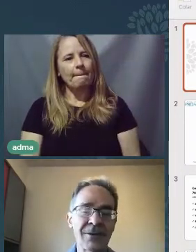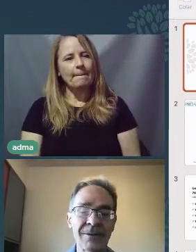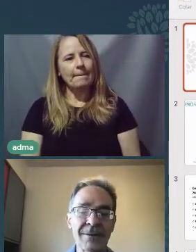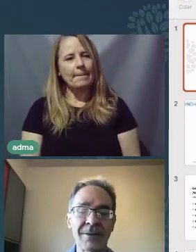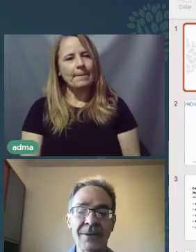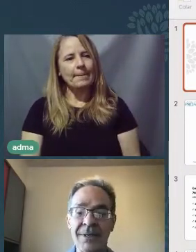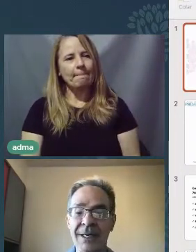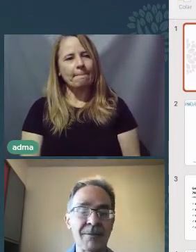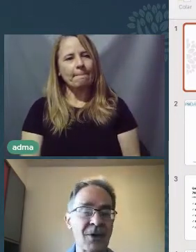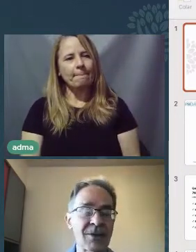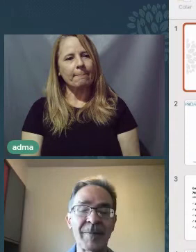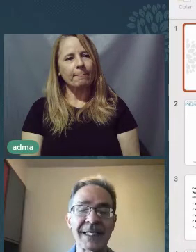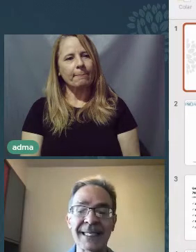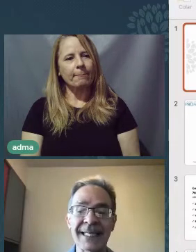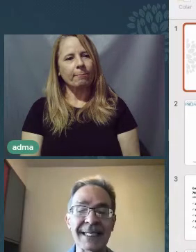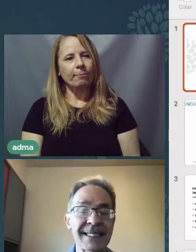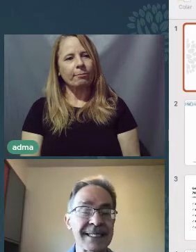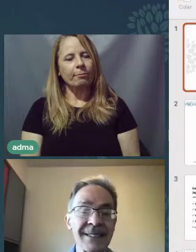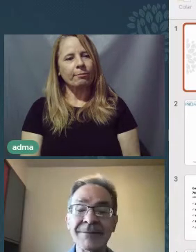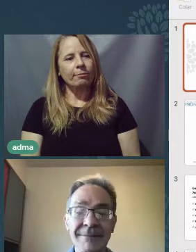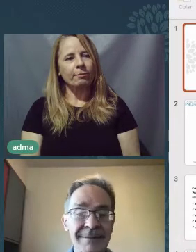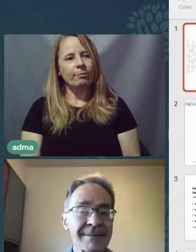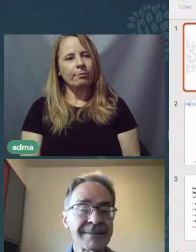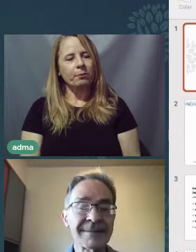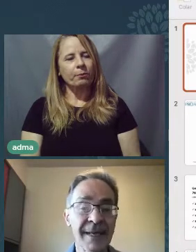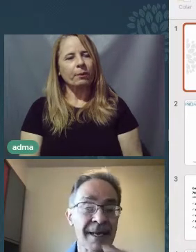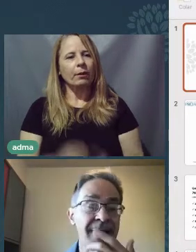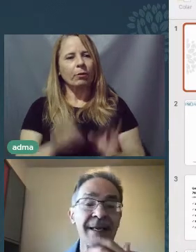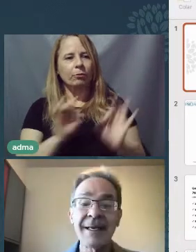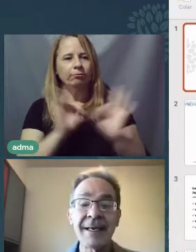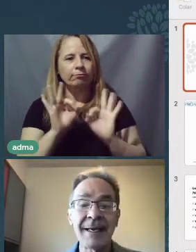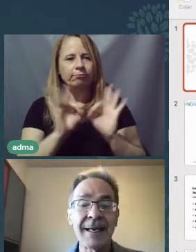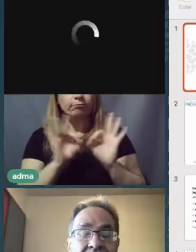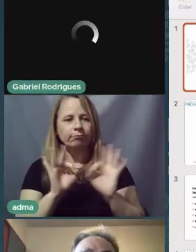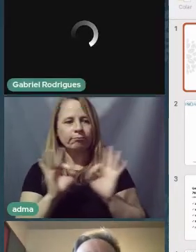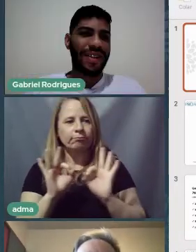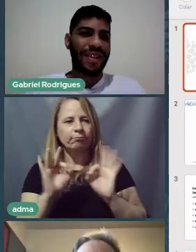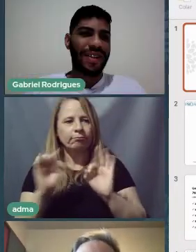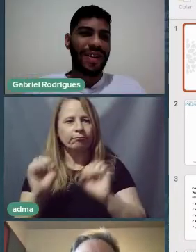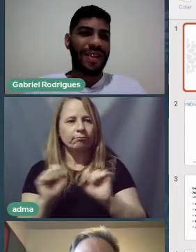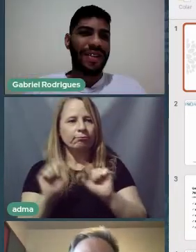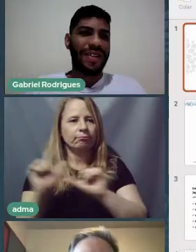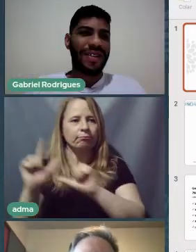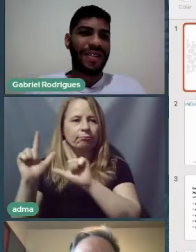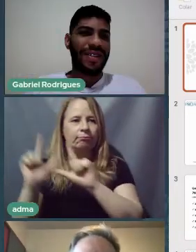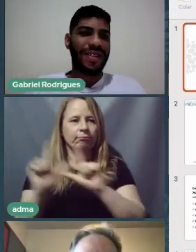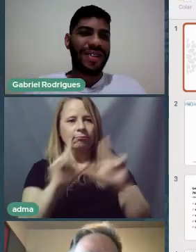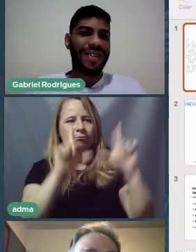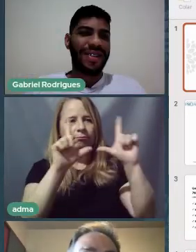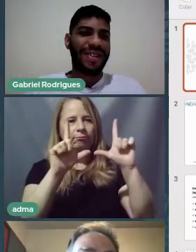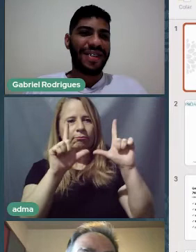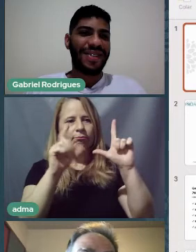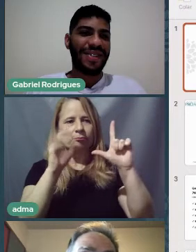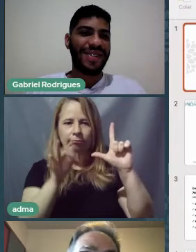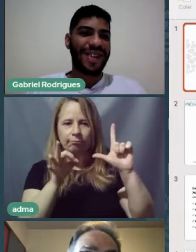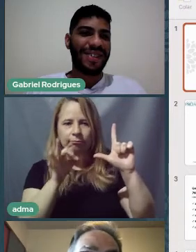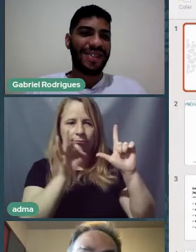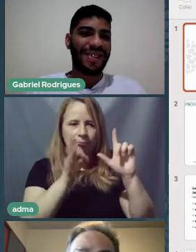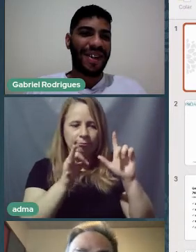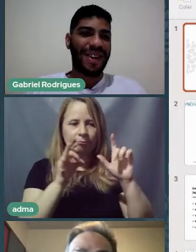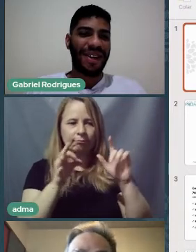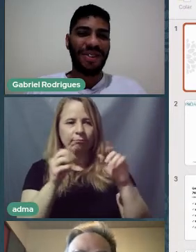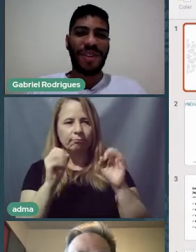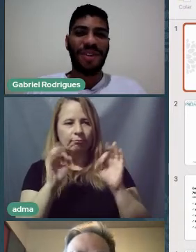Eu quero colocar no modo apresentação. A tela é desse tamanho? Tudo